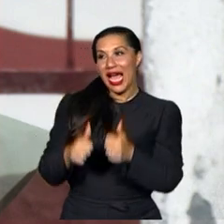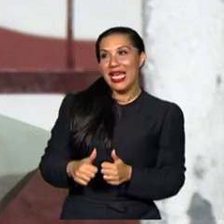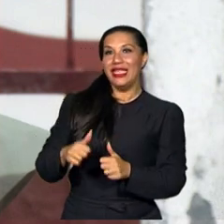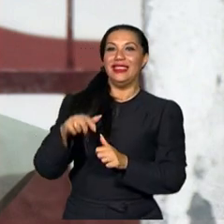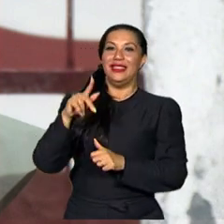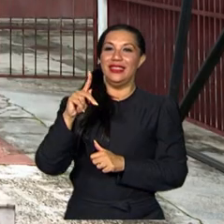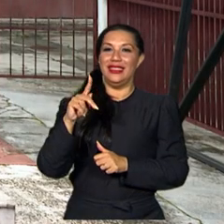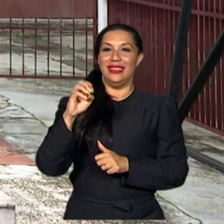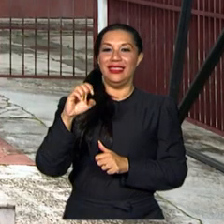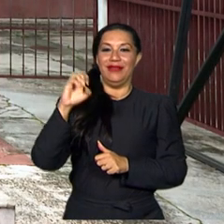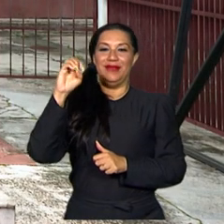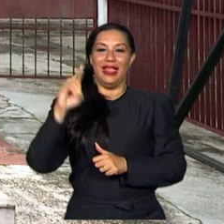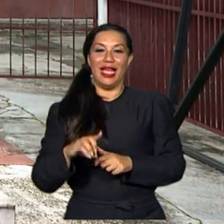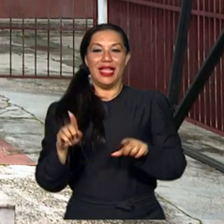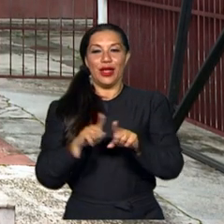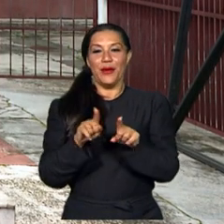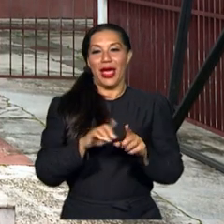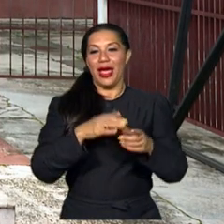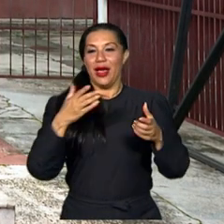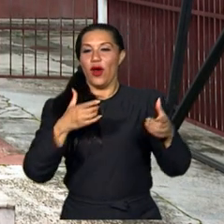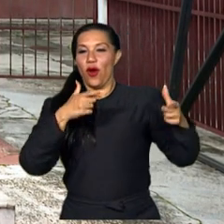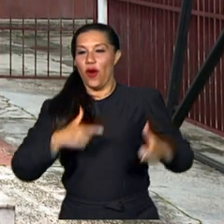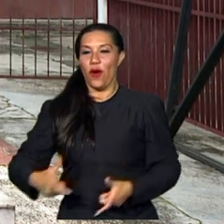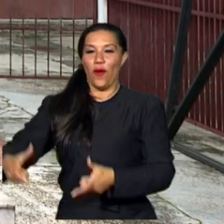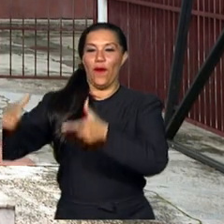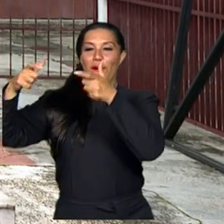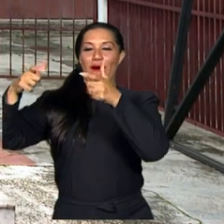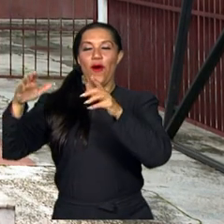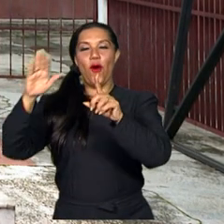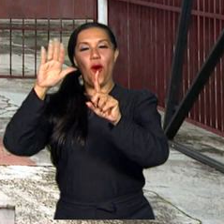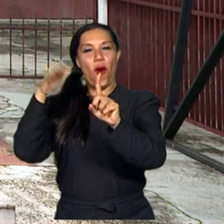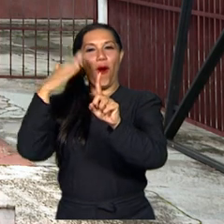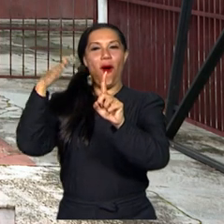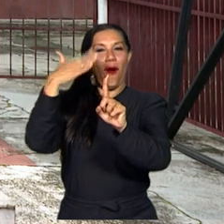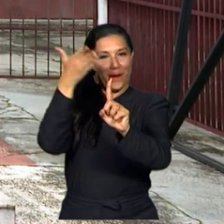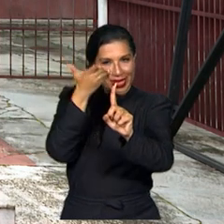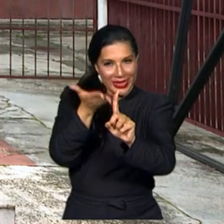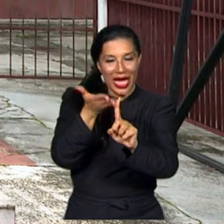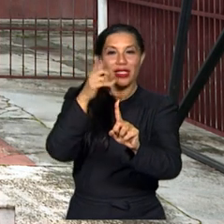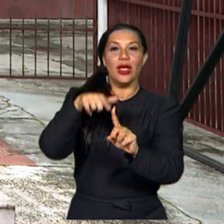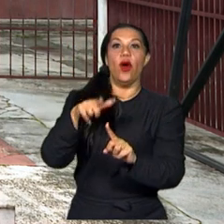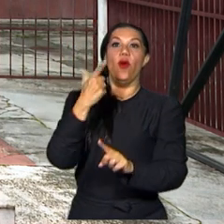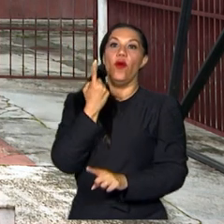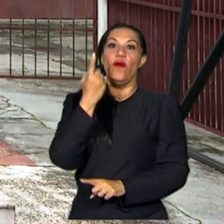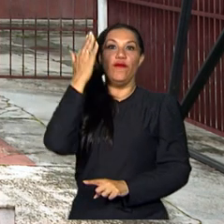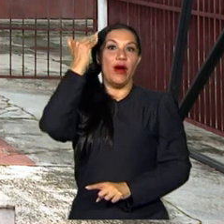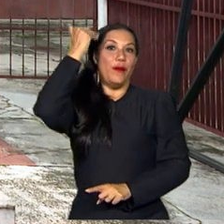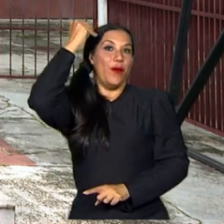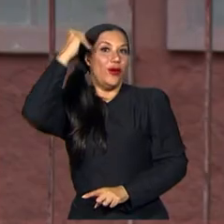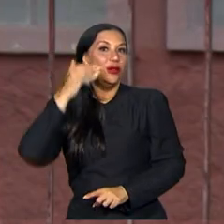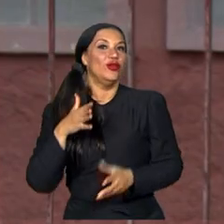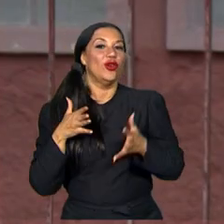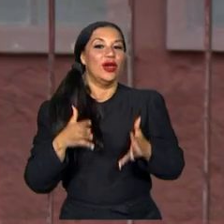século. Ao lado da homenagem a Pelé, há um busto de um famoso jogador do Juventus, Clóvis